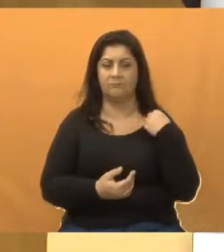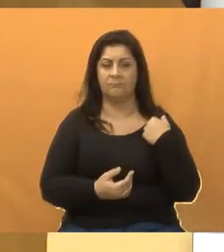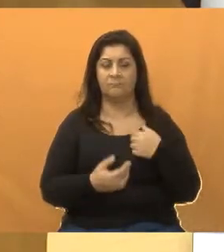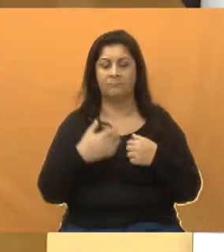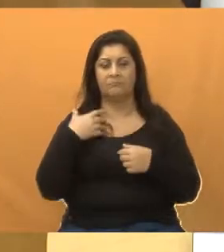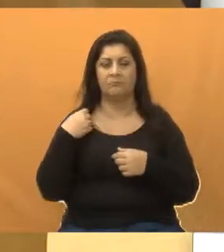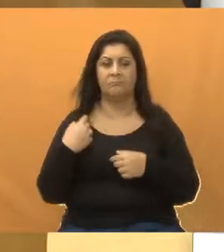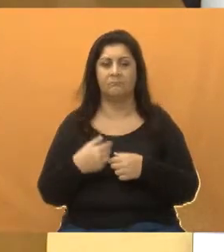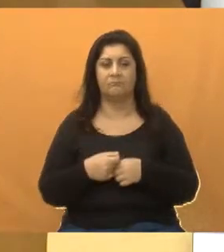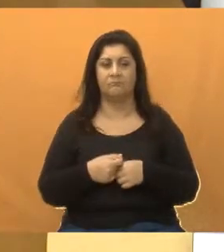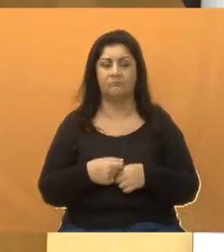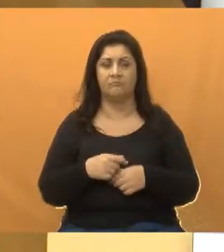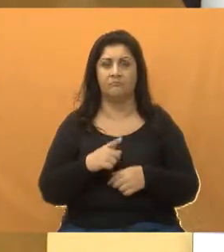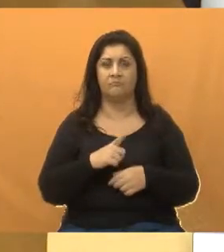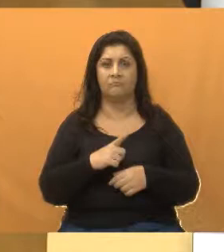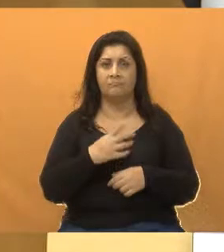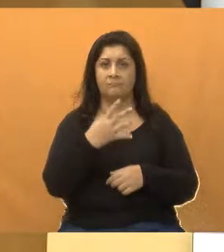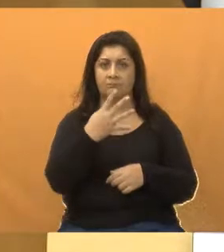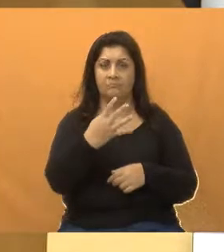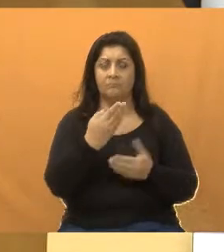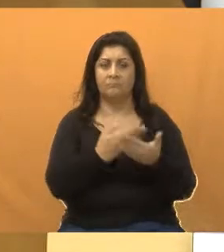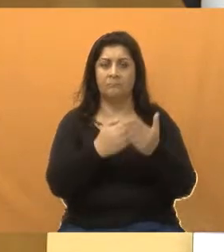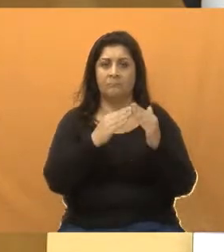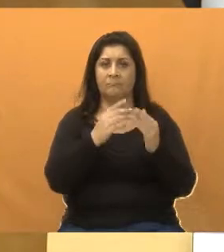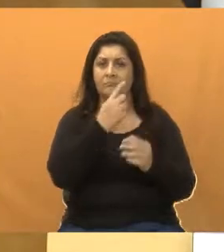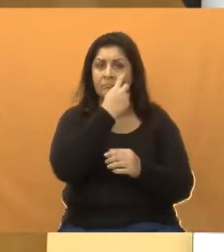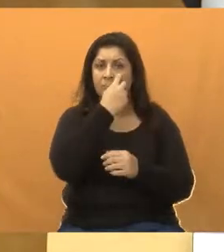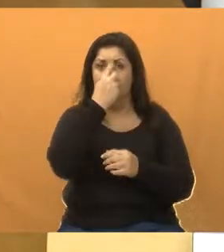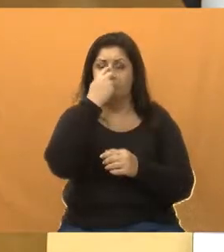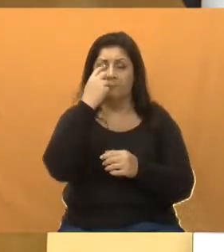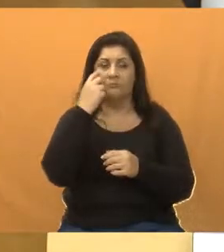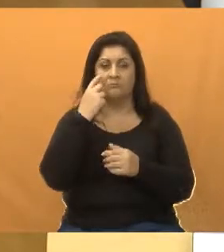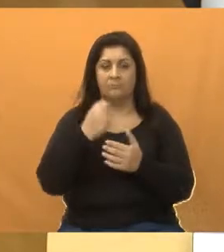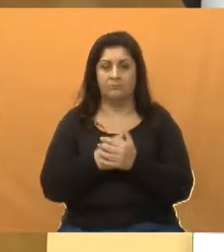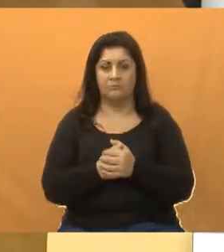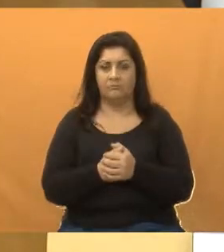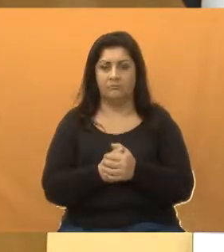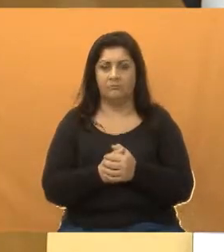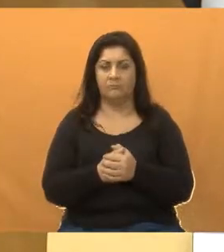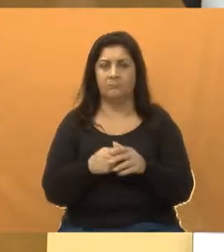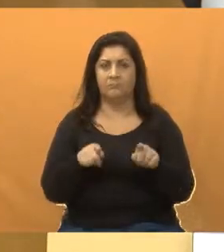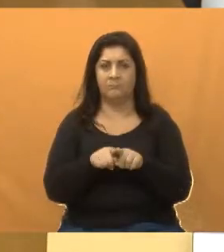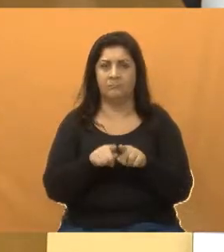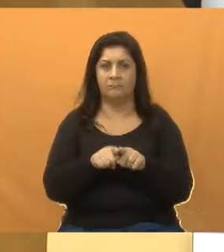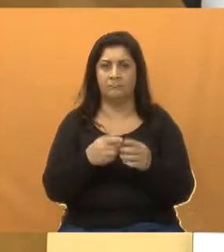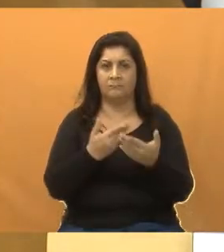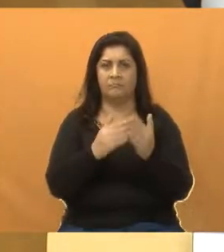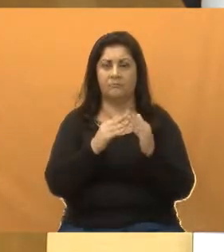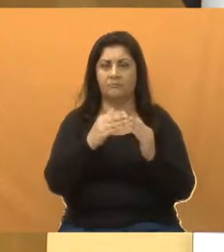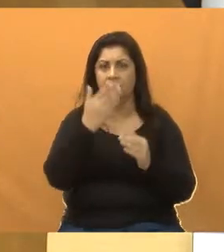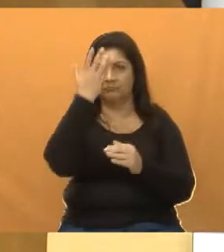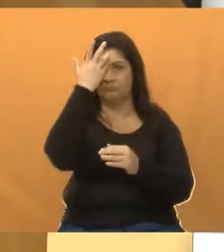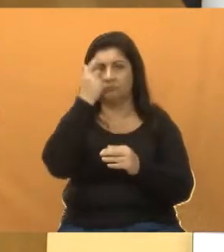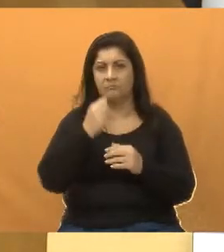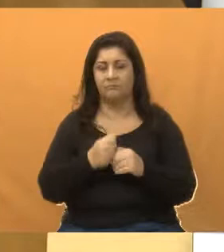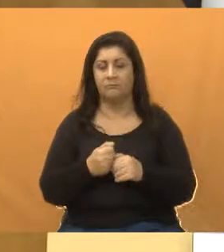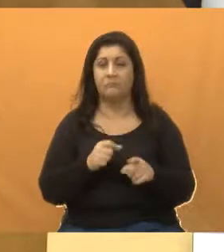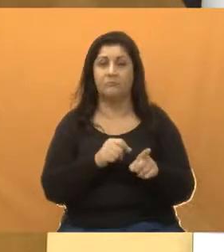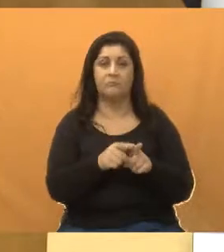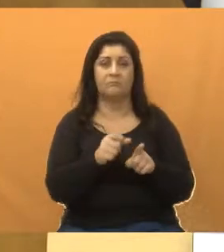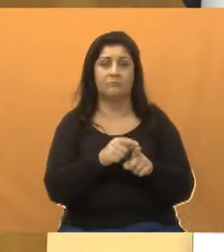Aqui nós temos 4 escolas aqui do Parque Minha Lua, com uma creche, Maria de Nazaré, que era